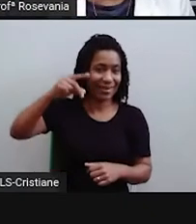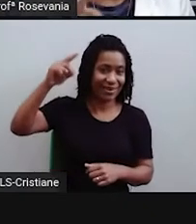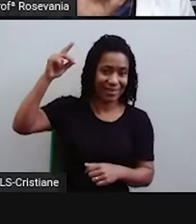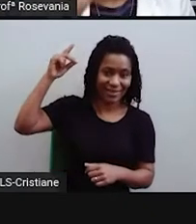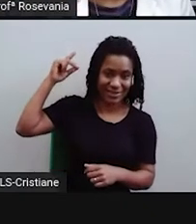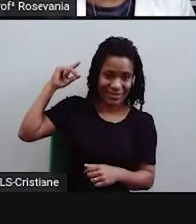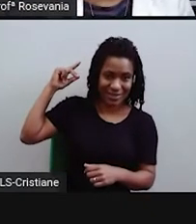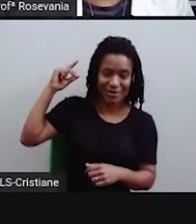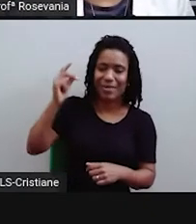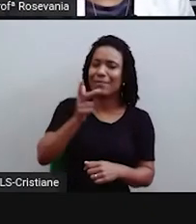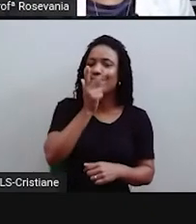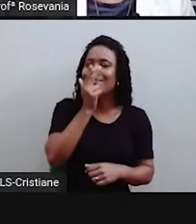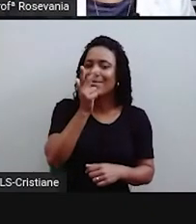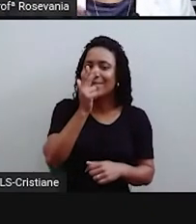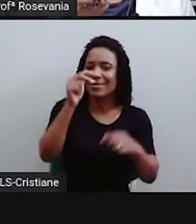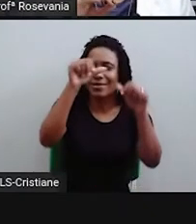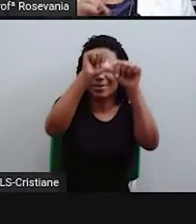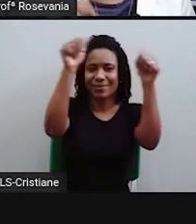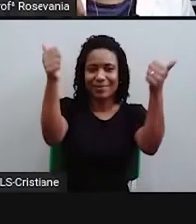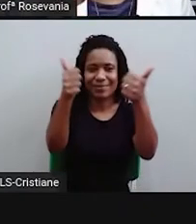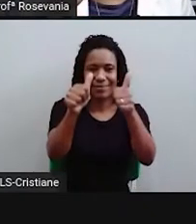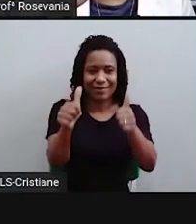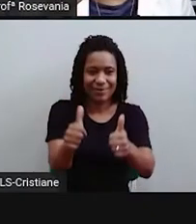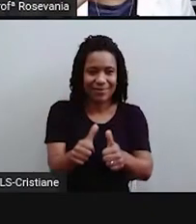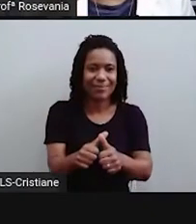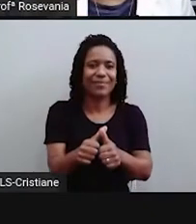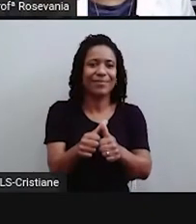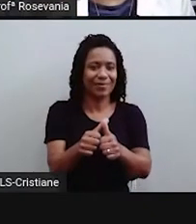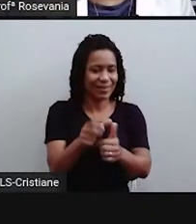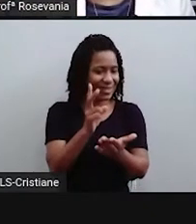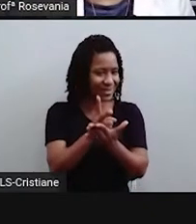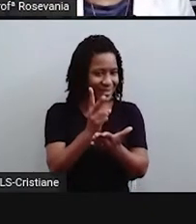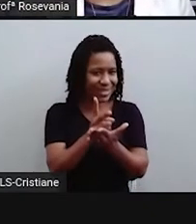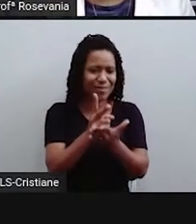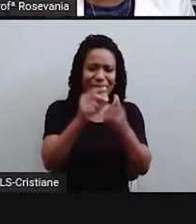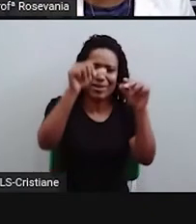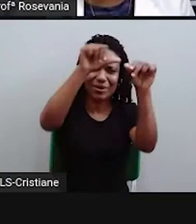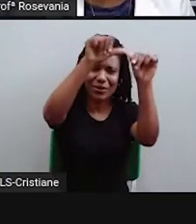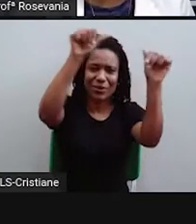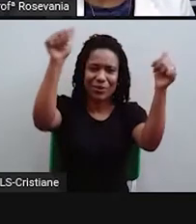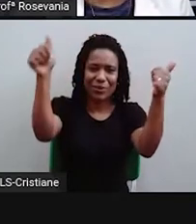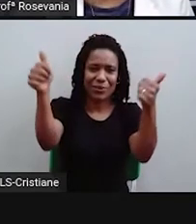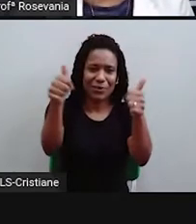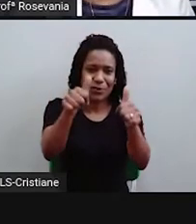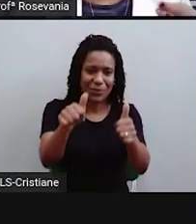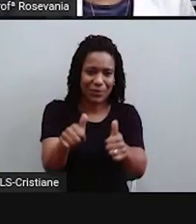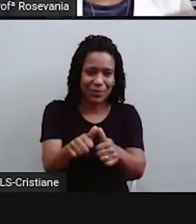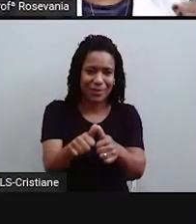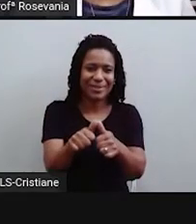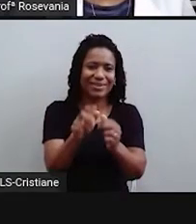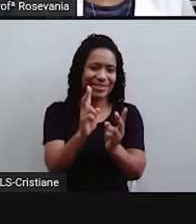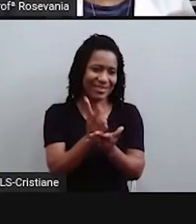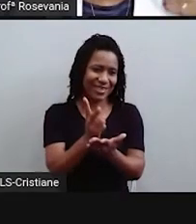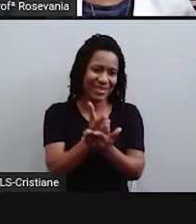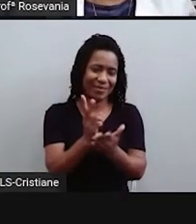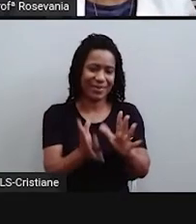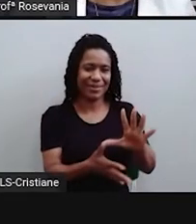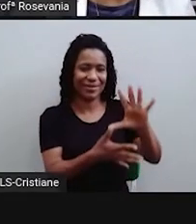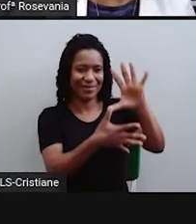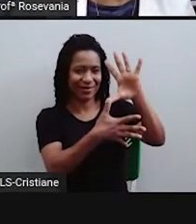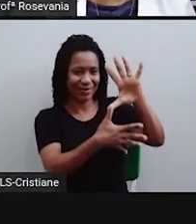salvando todas as distorções, mas você percebe que o contorno é bem parecido com o contorno que nós temos agora. Então, esse